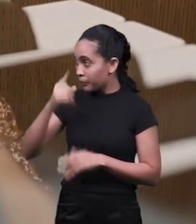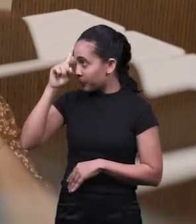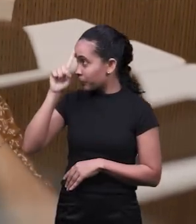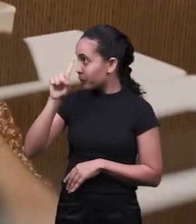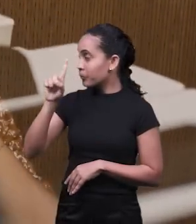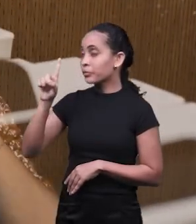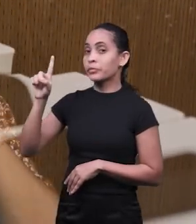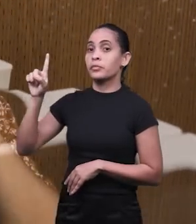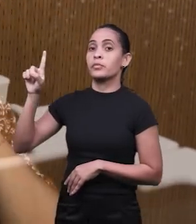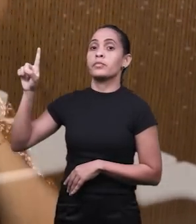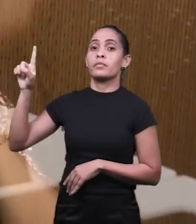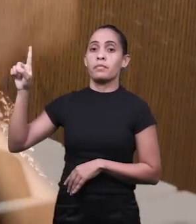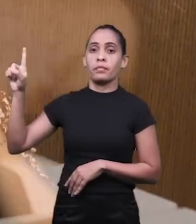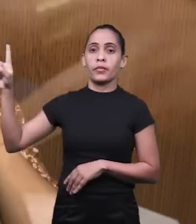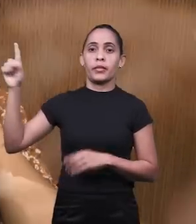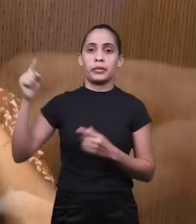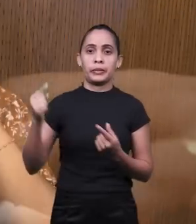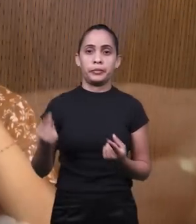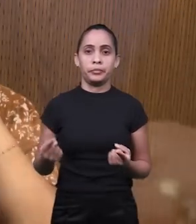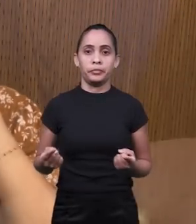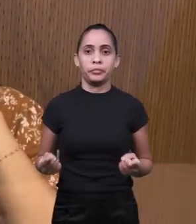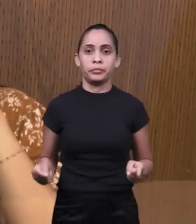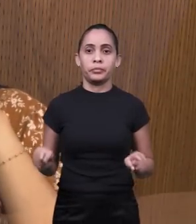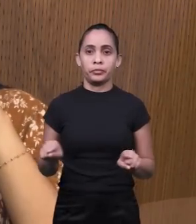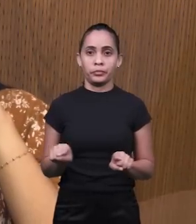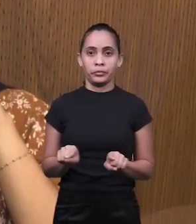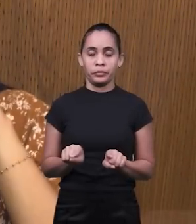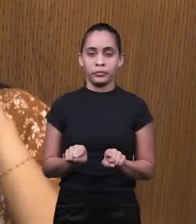confio no Senhor.